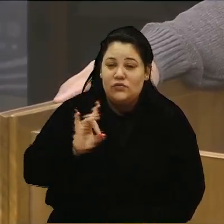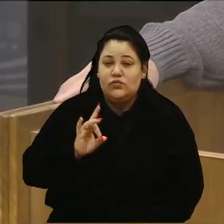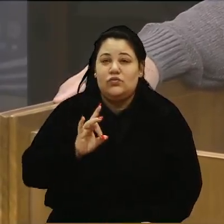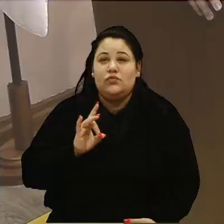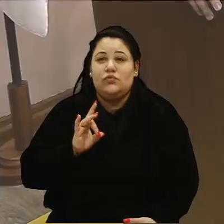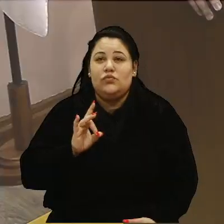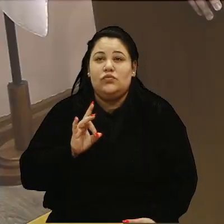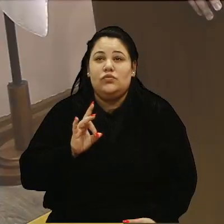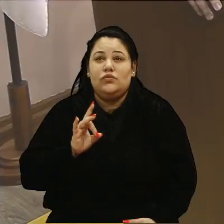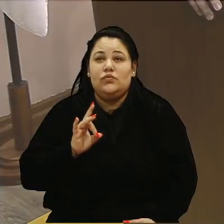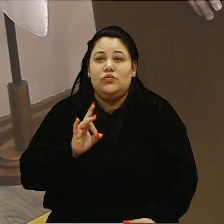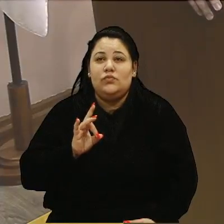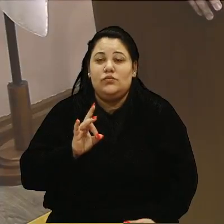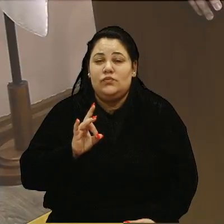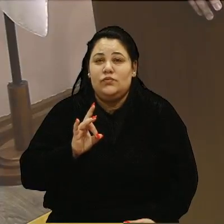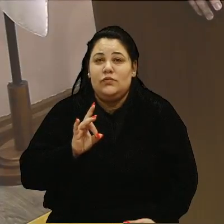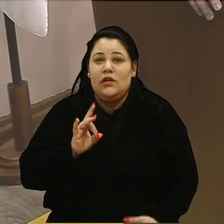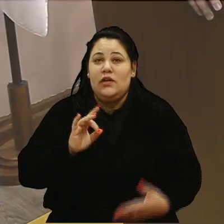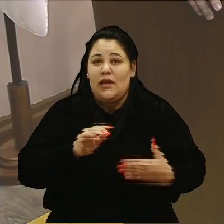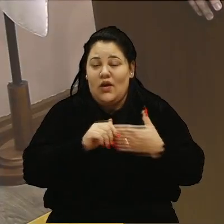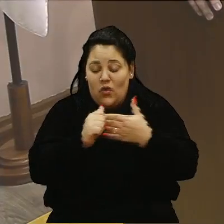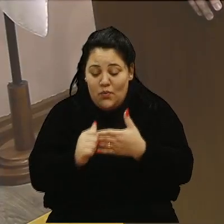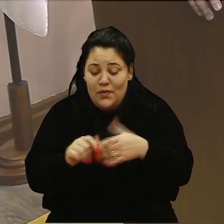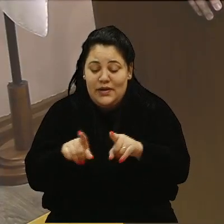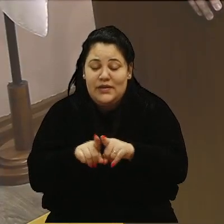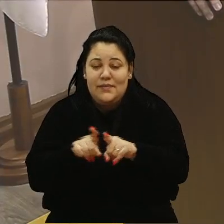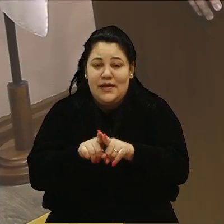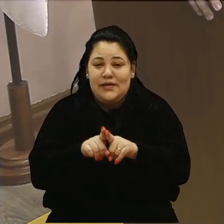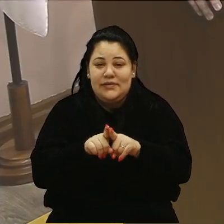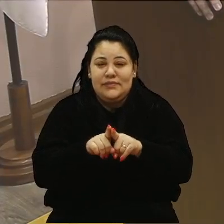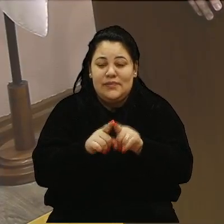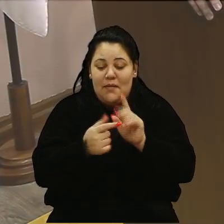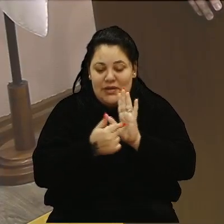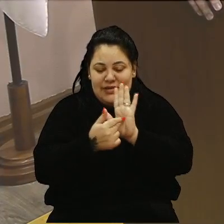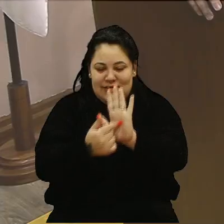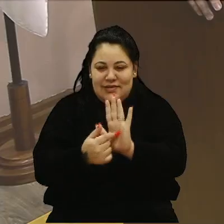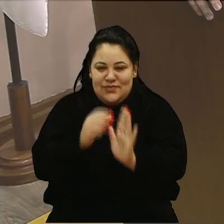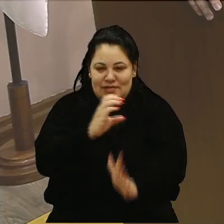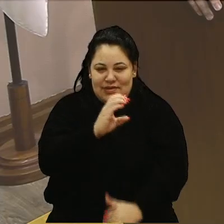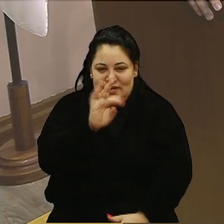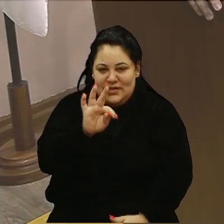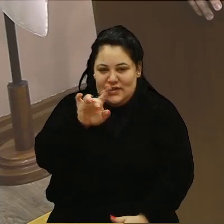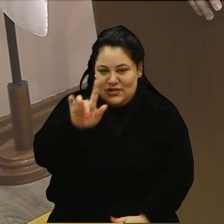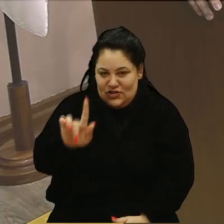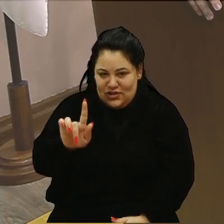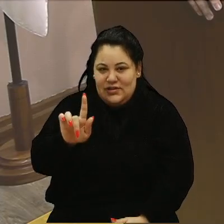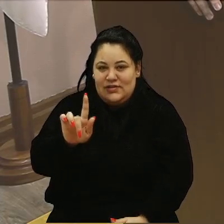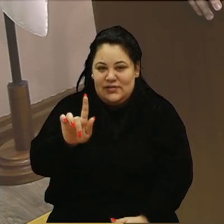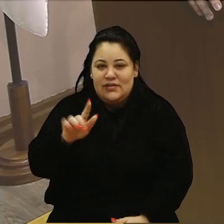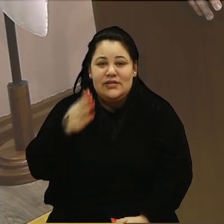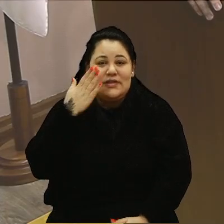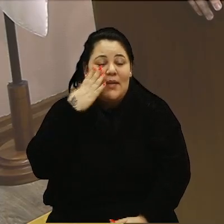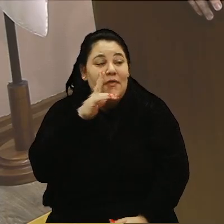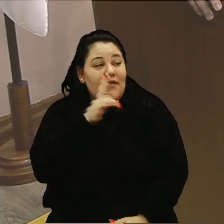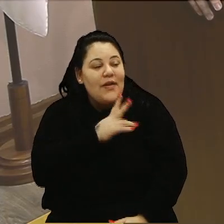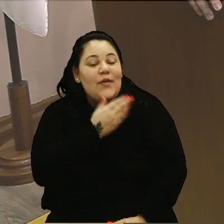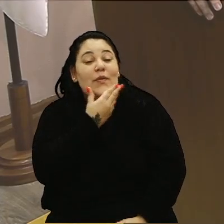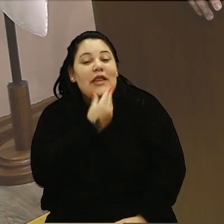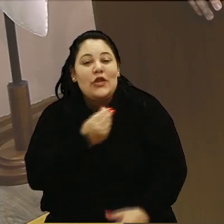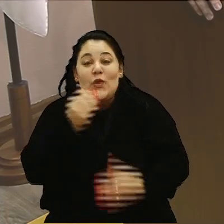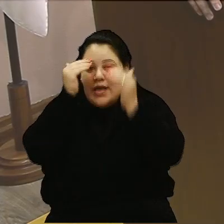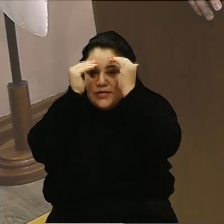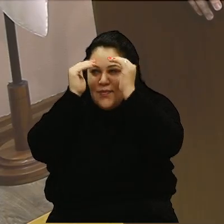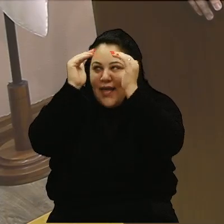que assiste uma apresentação de um CTG, onde as crianças, onde o menino respeita, aprenda na